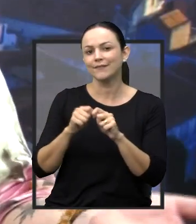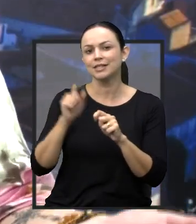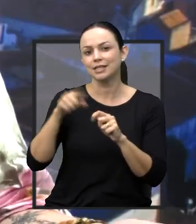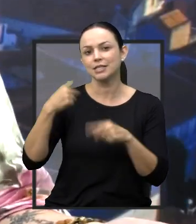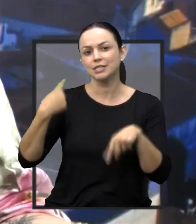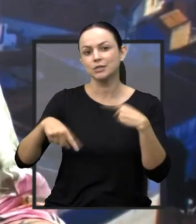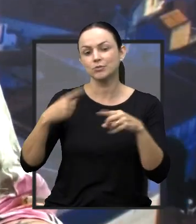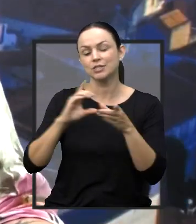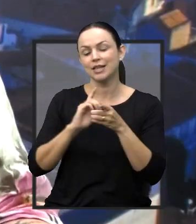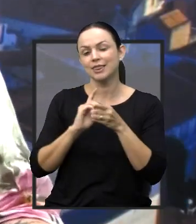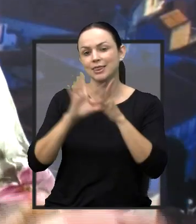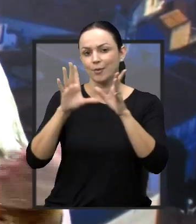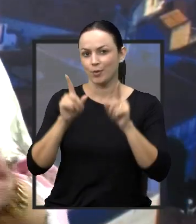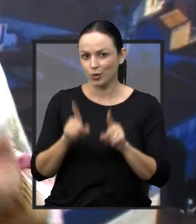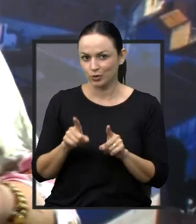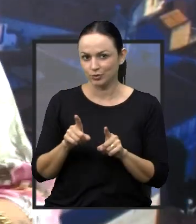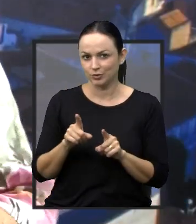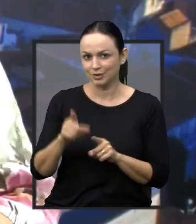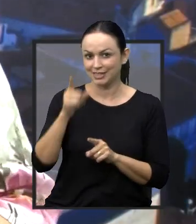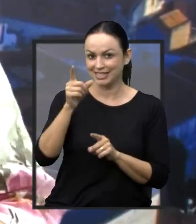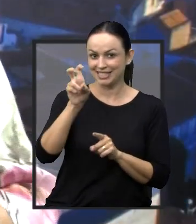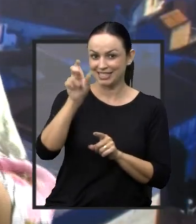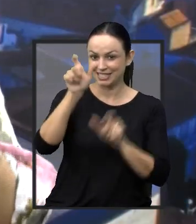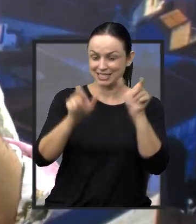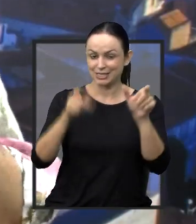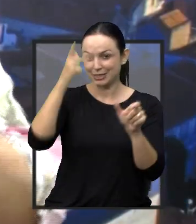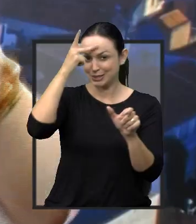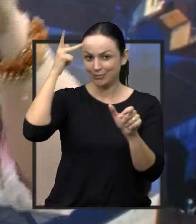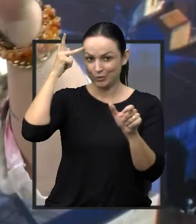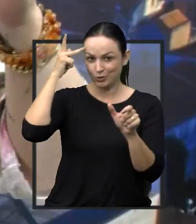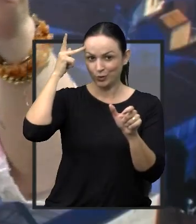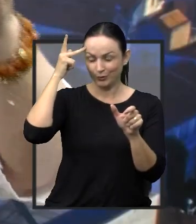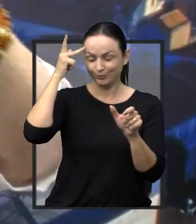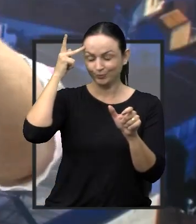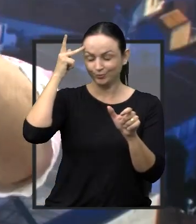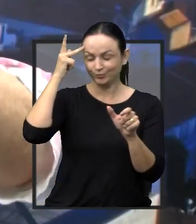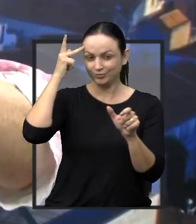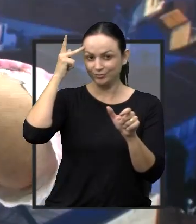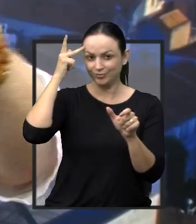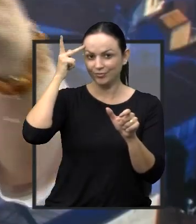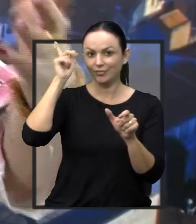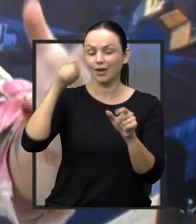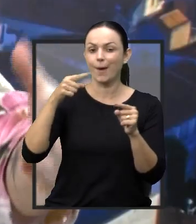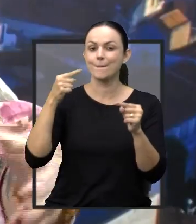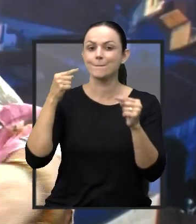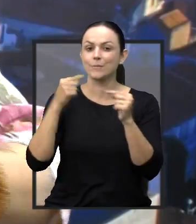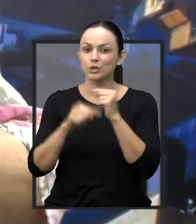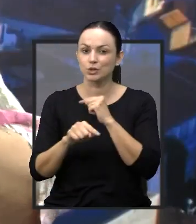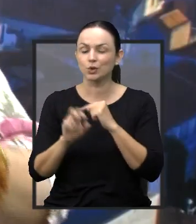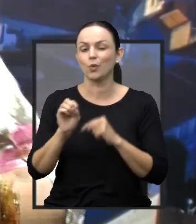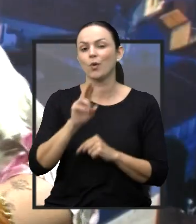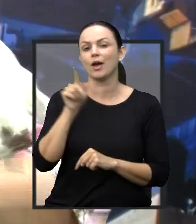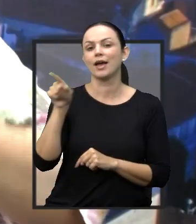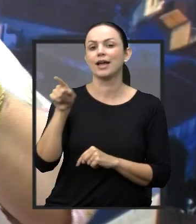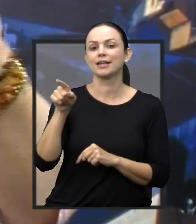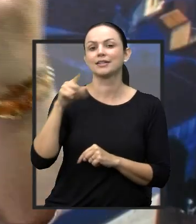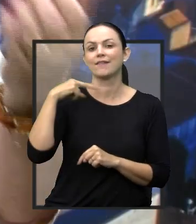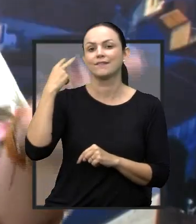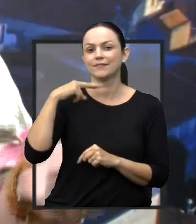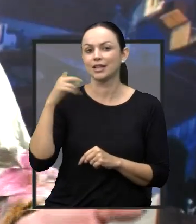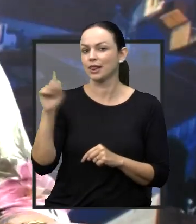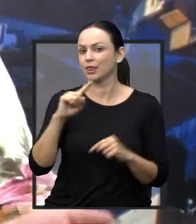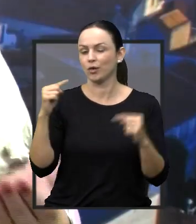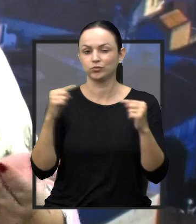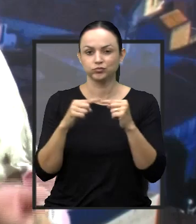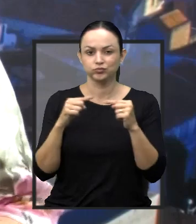nós termos uma discussão democrática. Com 15 membros, vamos dizer assim, a oposição ou aqueles vereadores que não